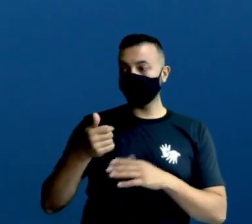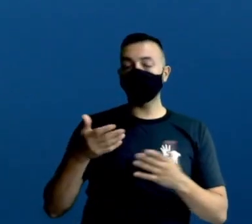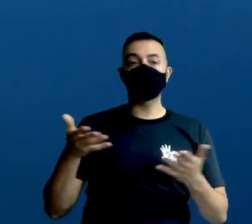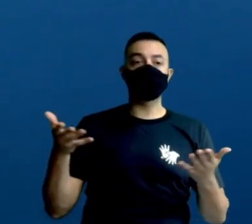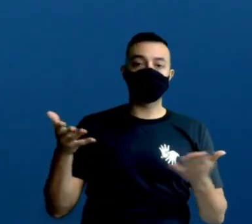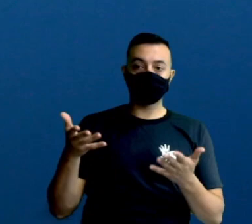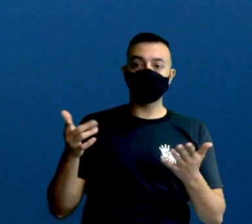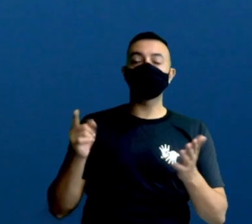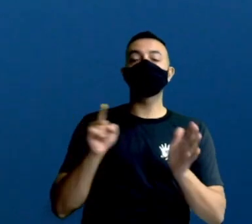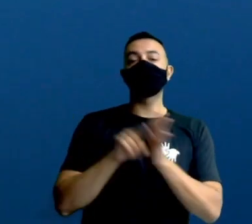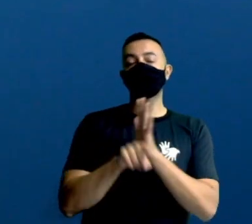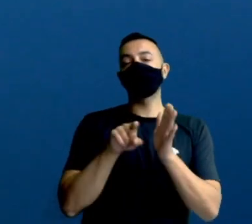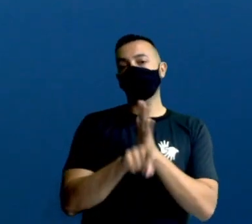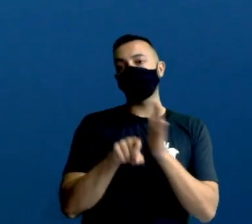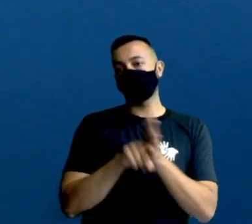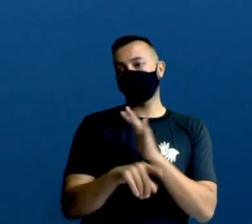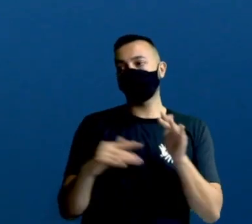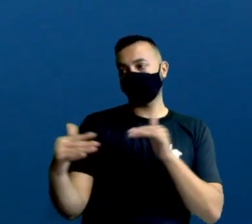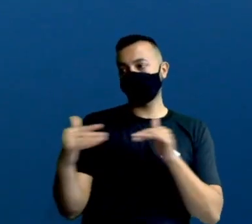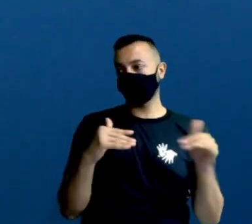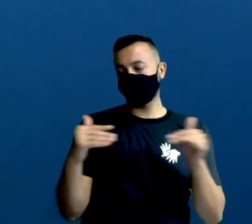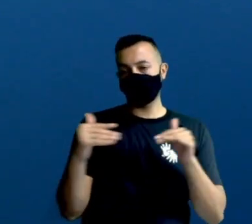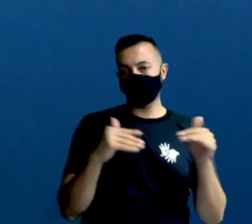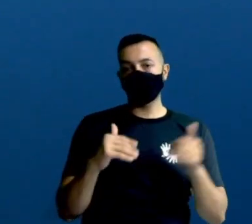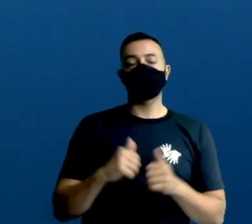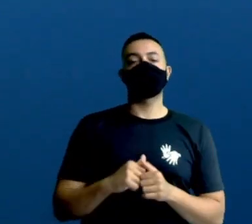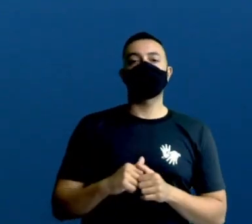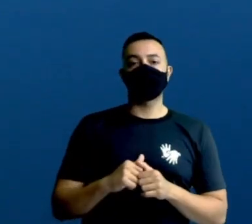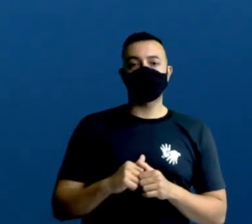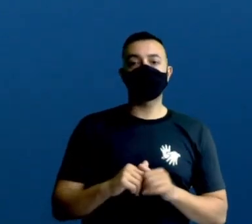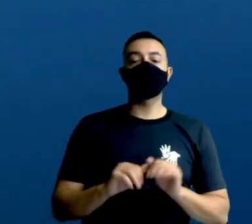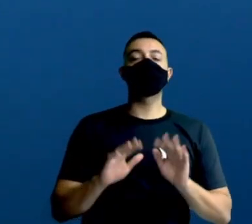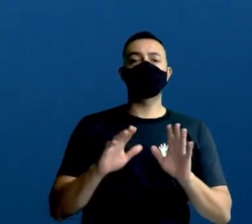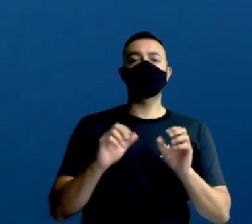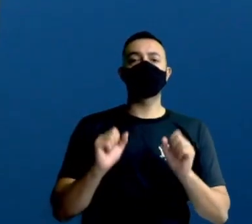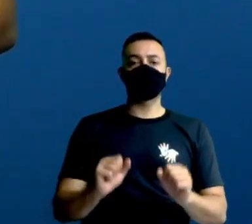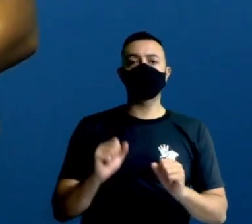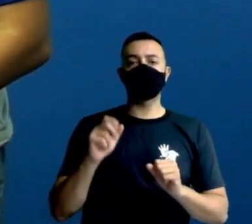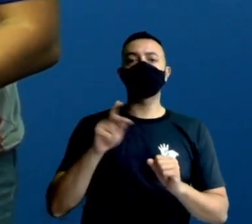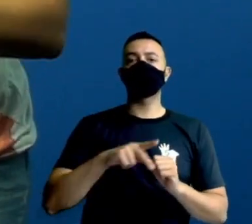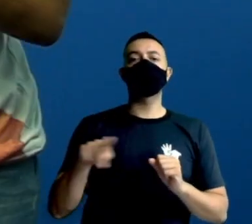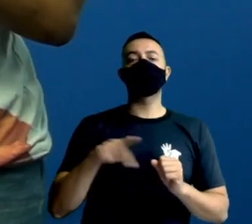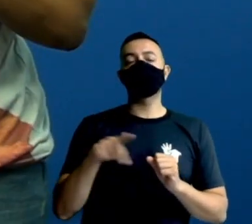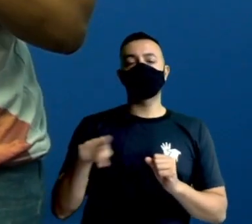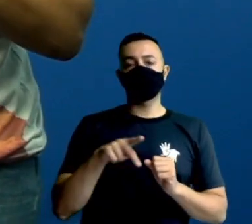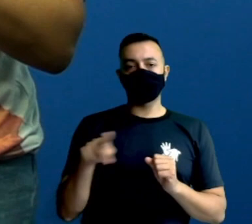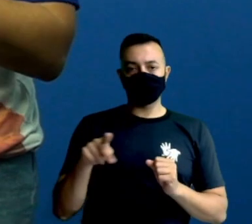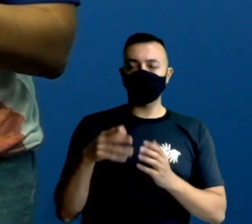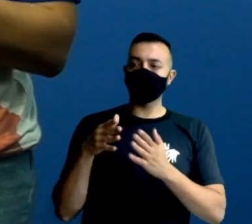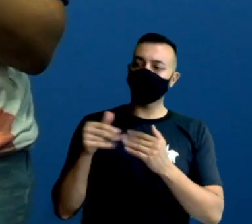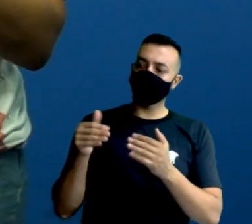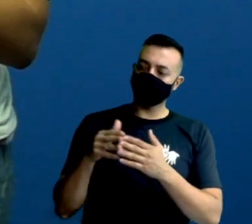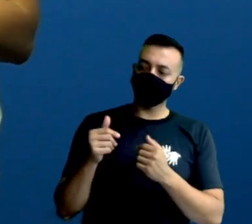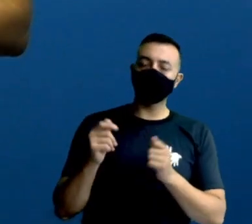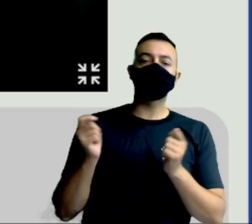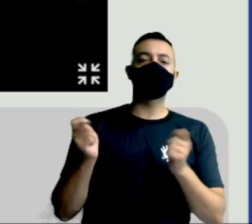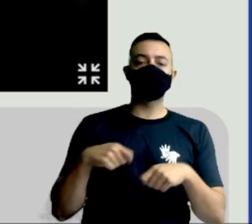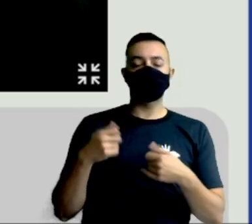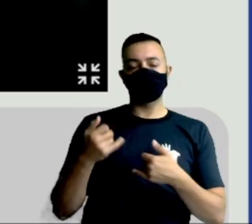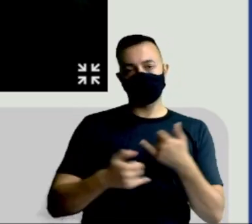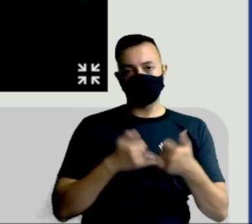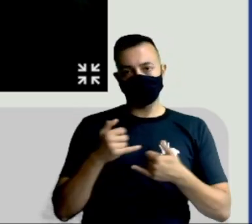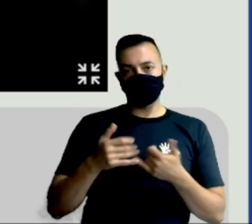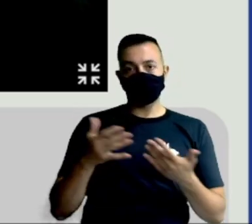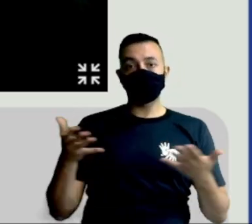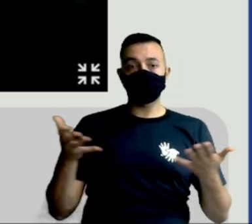um quiz aqui sobre a Batalha do Monte das Tabocas. Pode pedir ao seu professor, pode pedir à professora que dá para jogar,